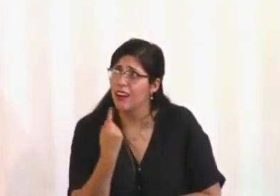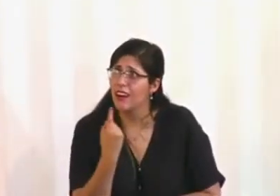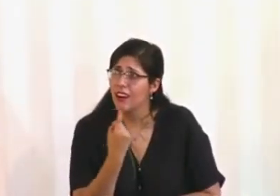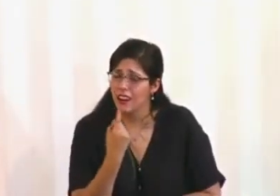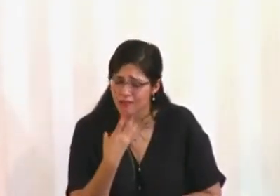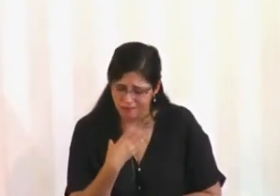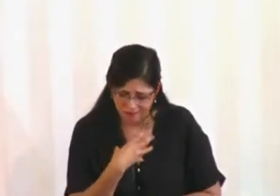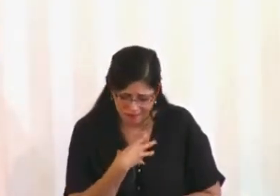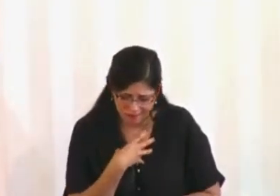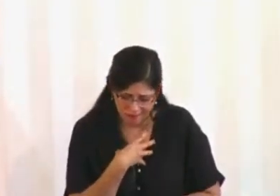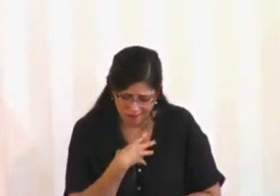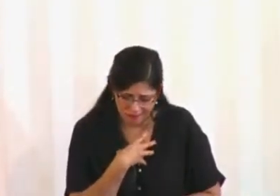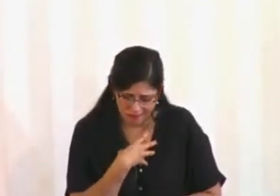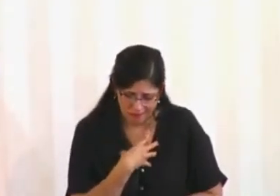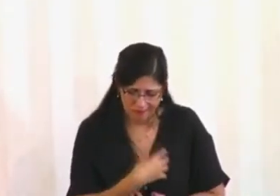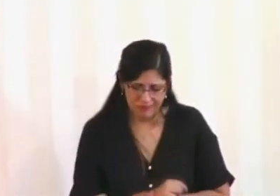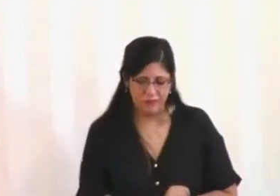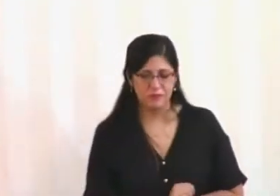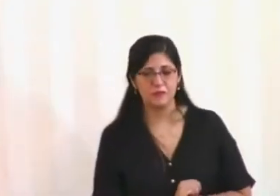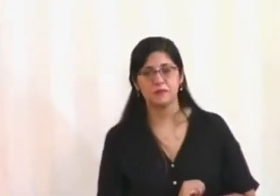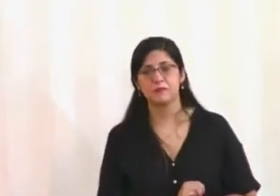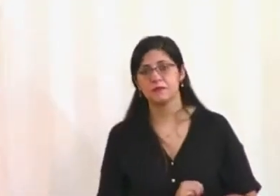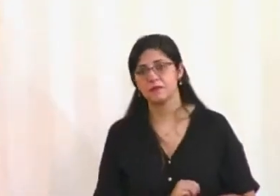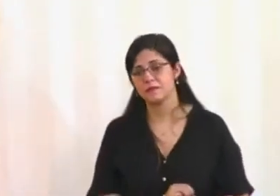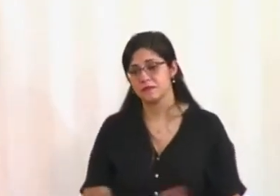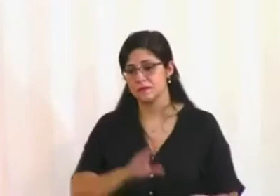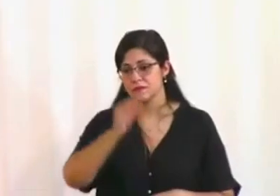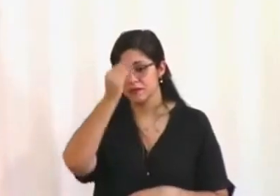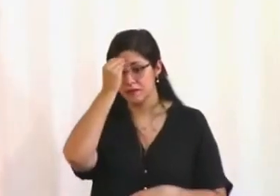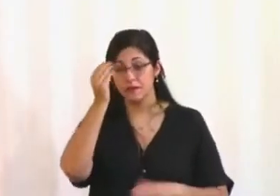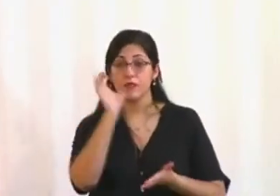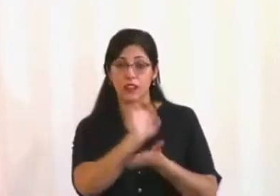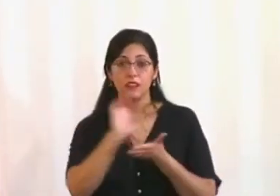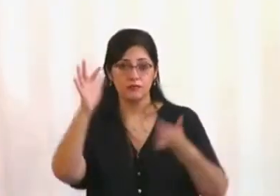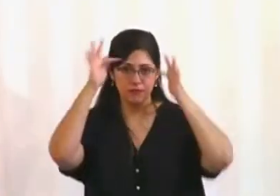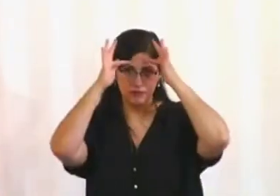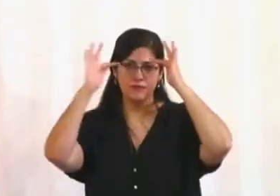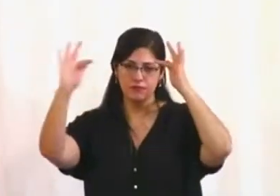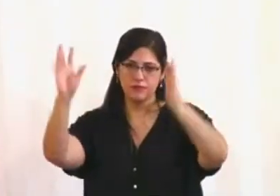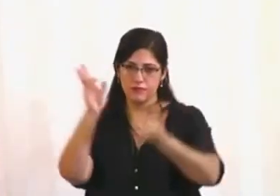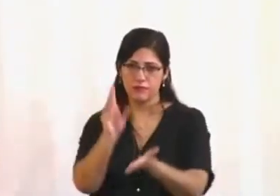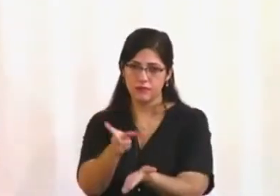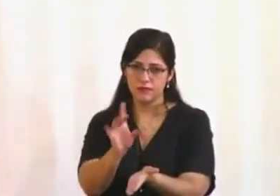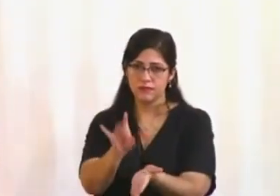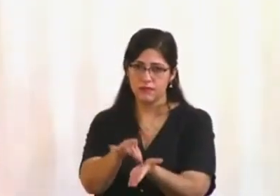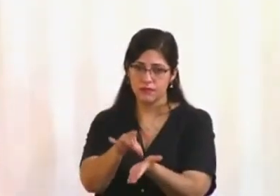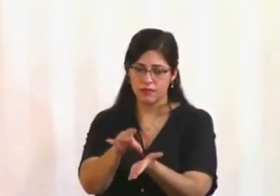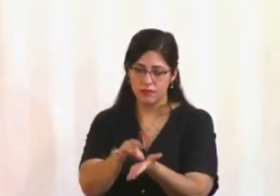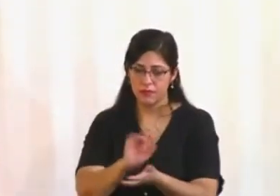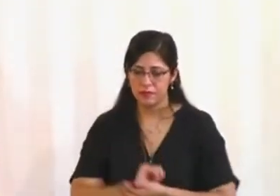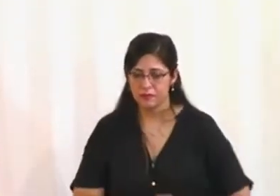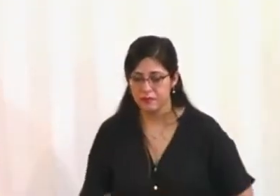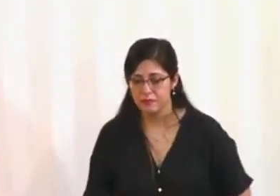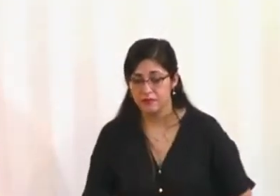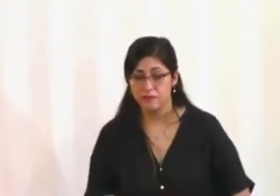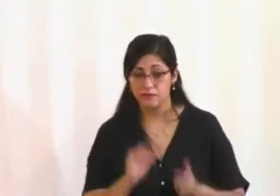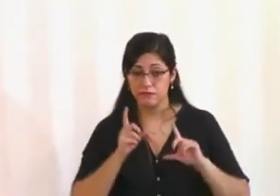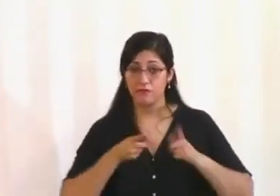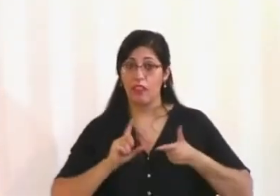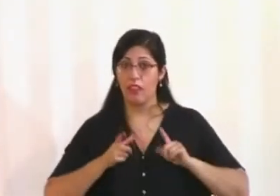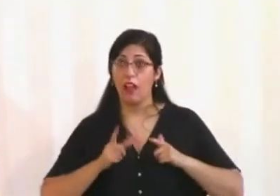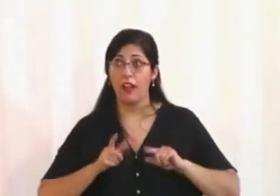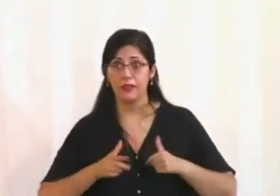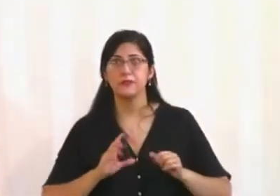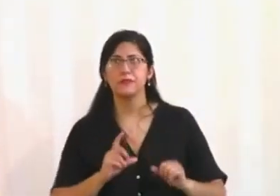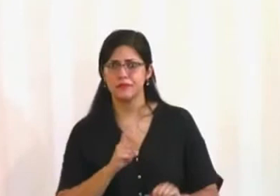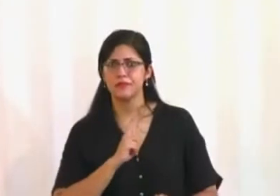Ele não falou nenhuma mentira. Obviamente, ele é zeloso. Ele serve ao Deus Altíssimo. Israel havia profanado, sobretudo o reino do